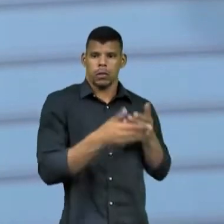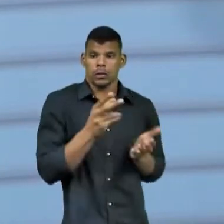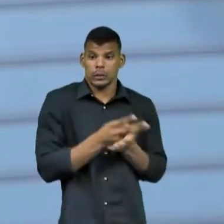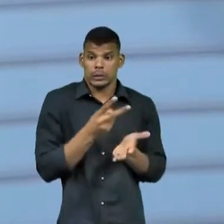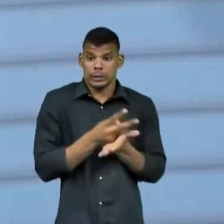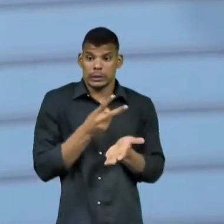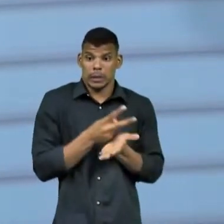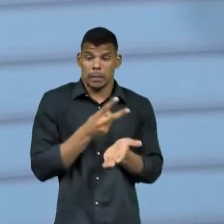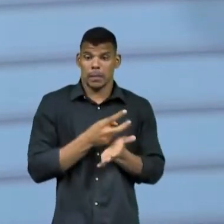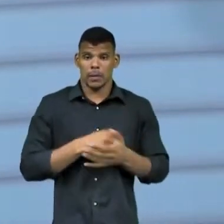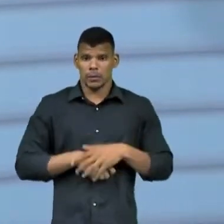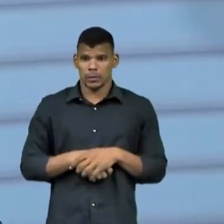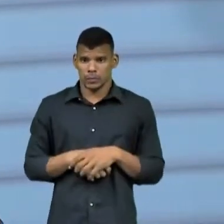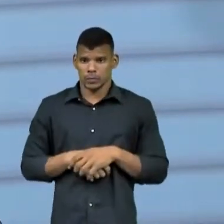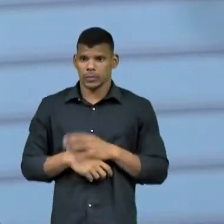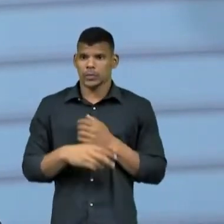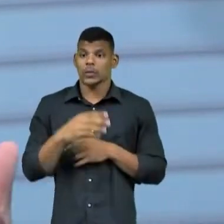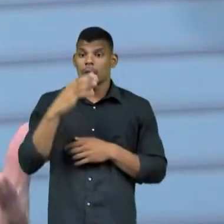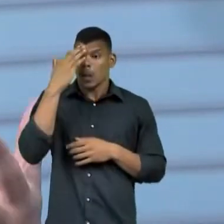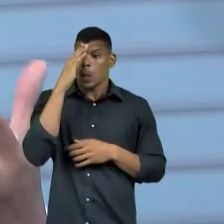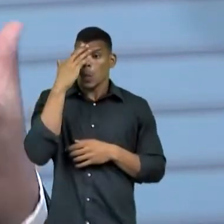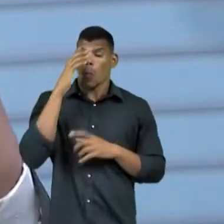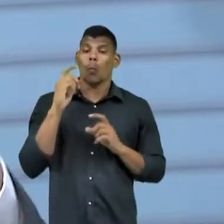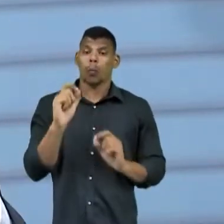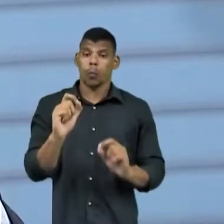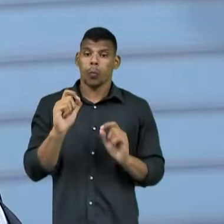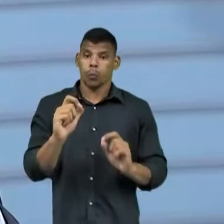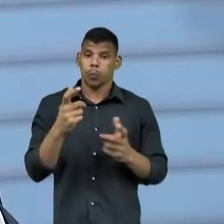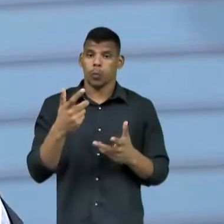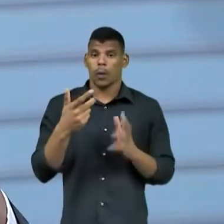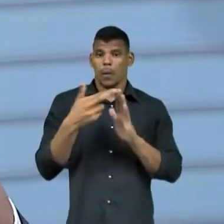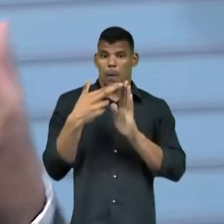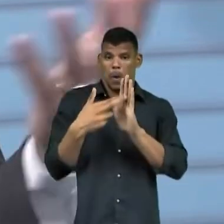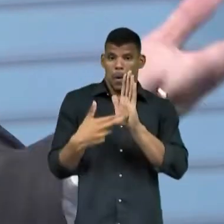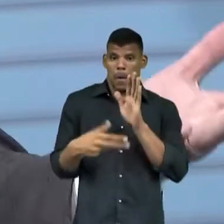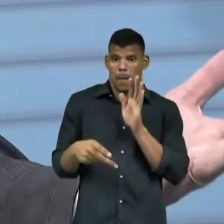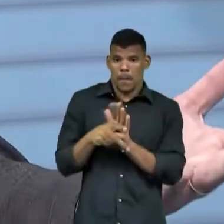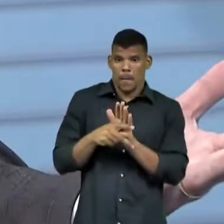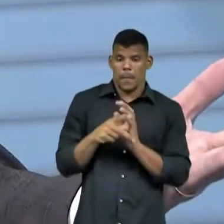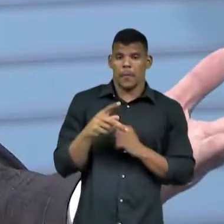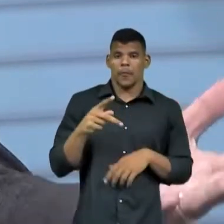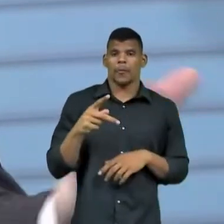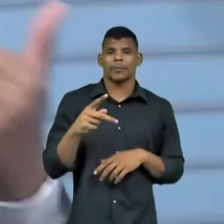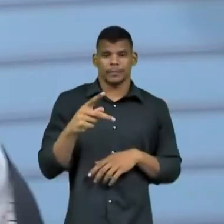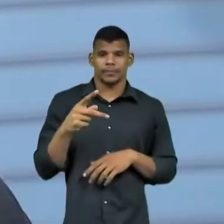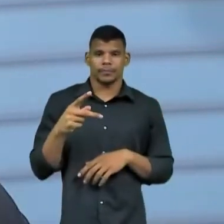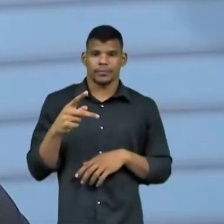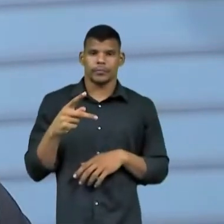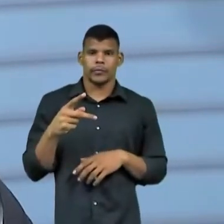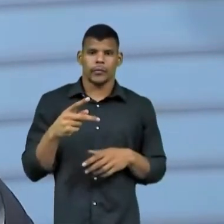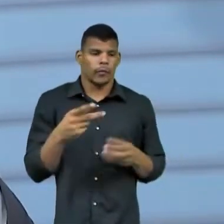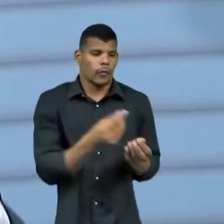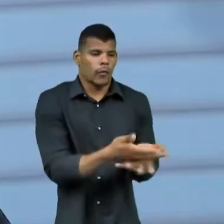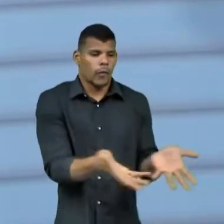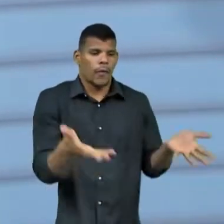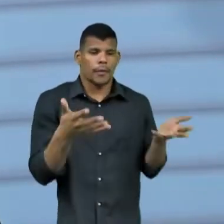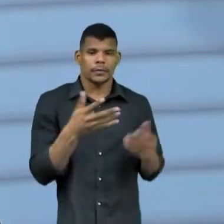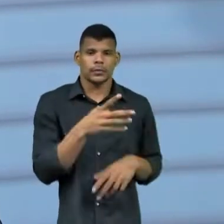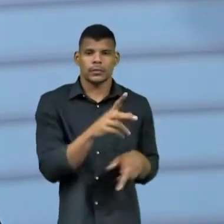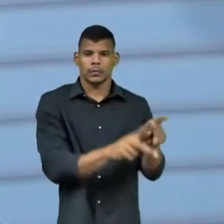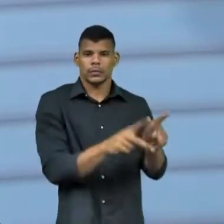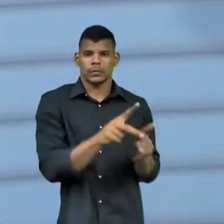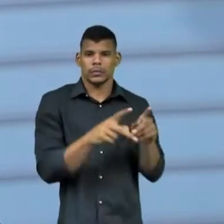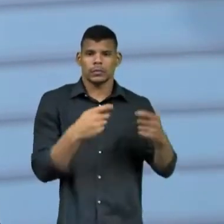obrigatório né então quando ele entende que ele tem que manter as suas próprias regras ele entende que para ganhar filhos como você e eu ele teve que